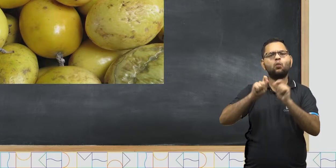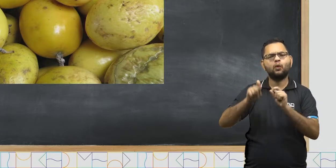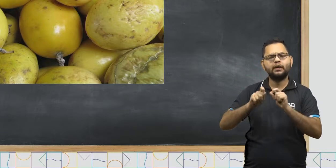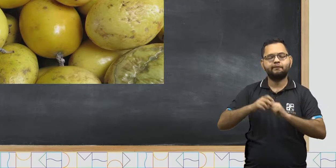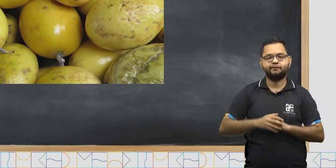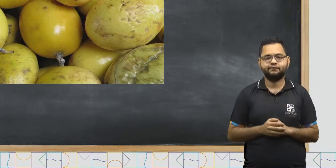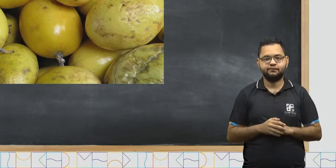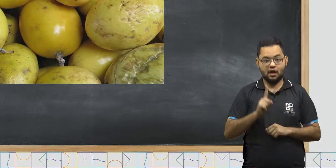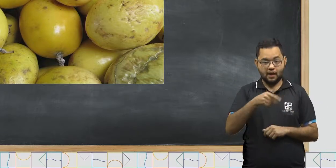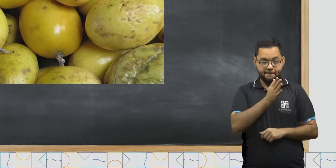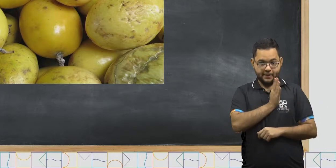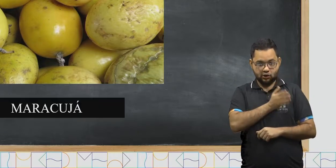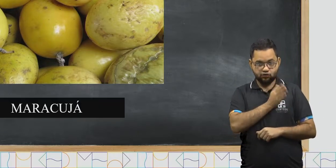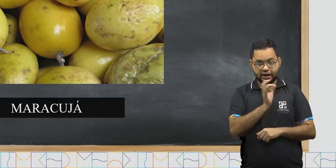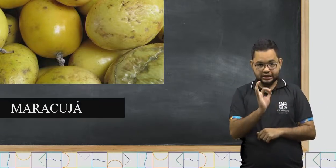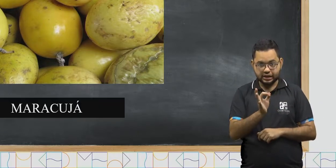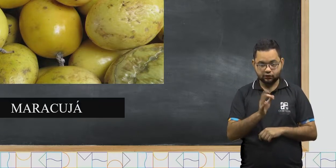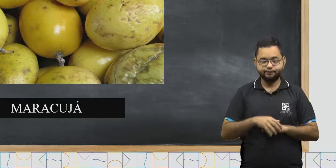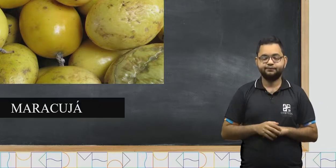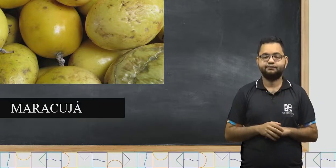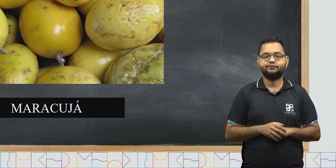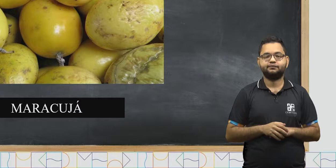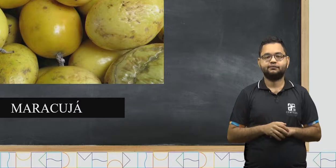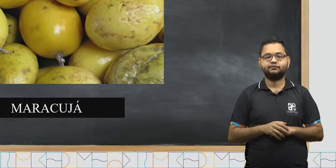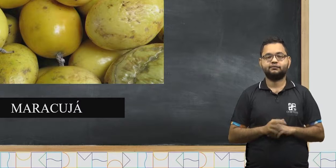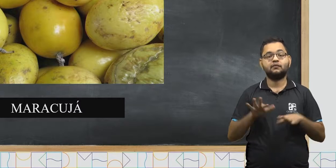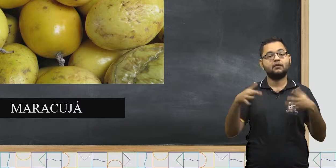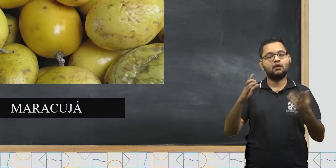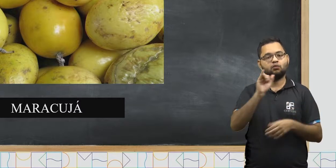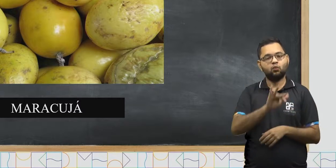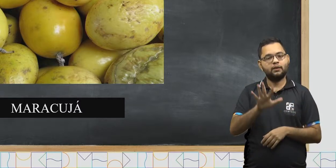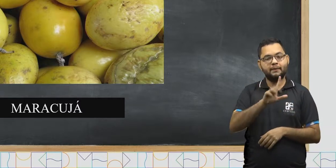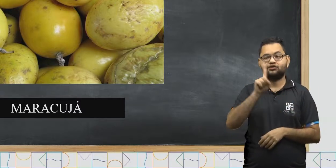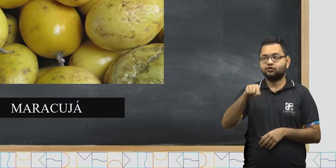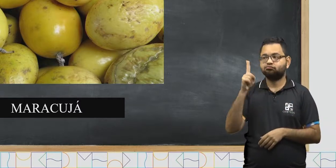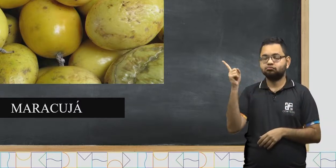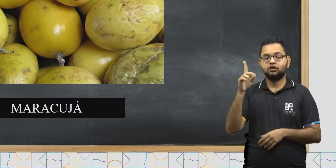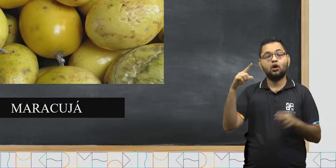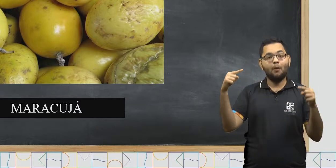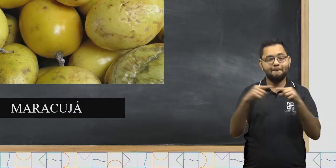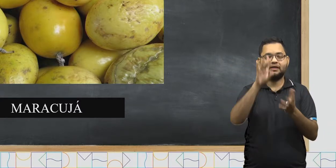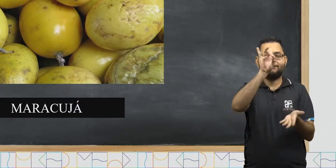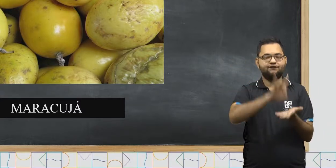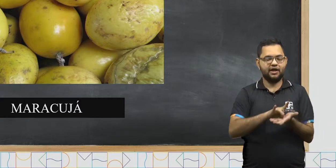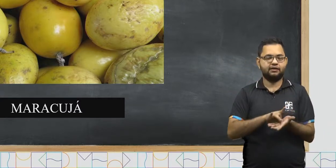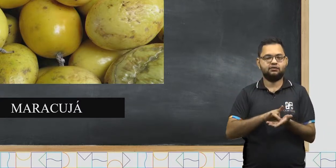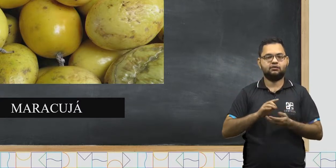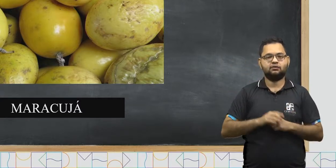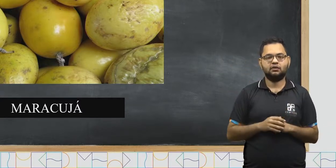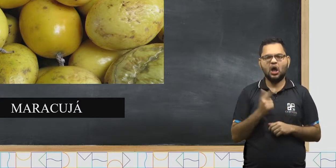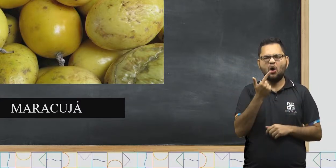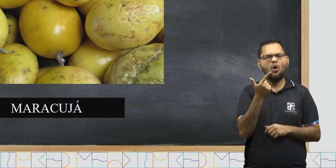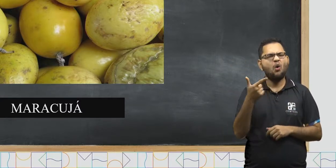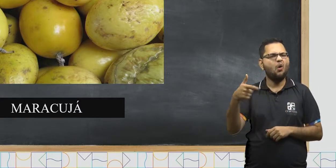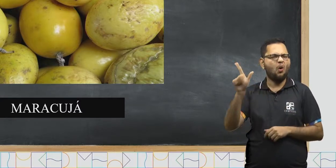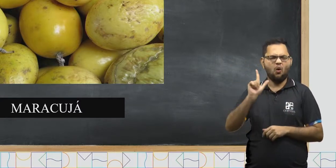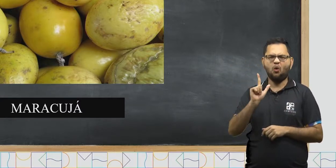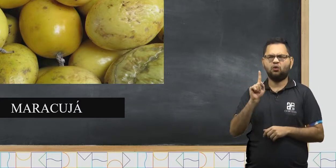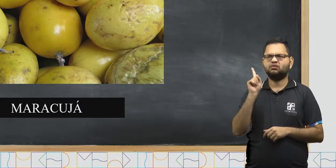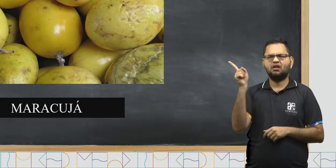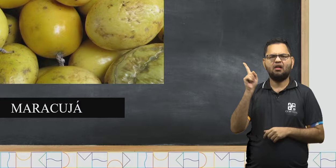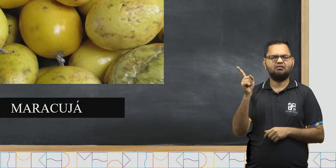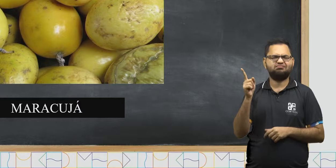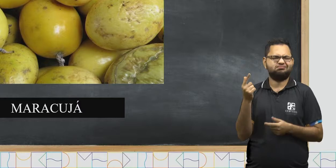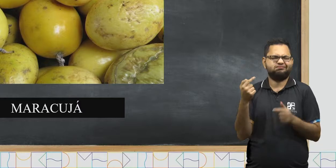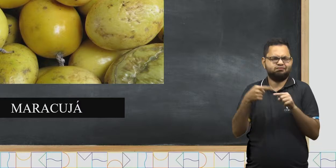imagem? Maracujás, certo? Isso que você está vendo é um fato. Não há como dizer outra coisa sobre